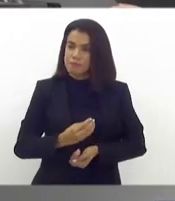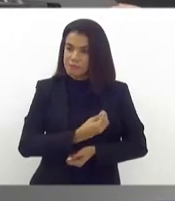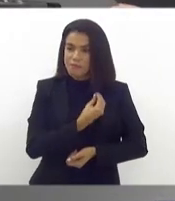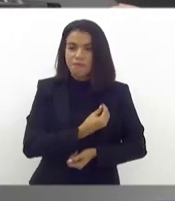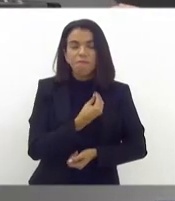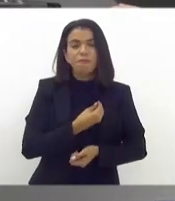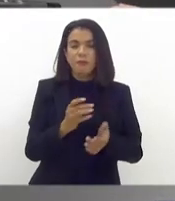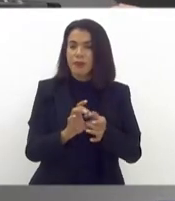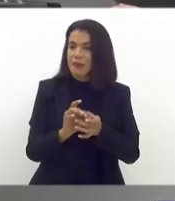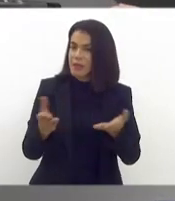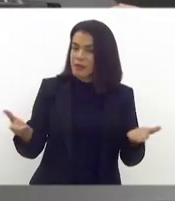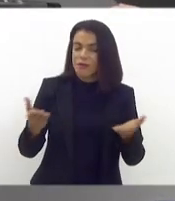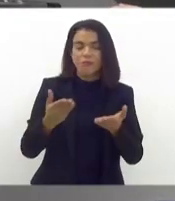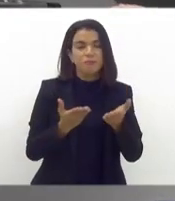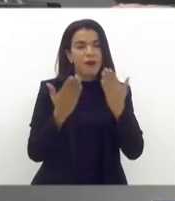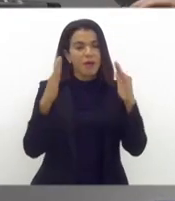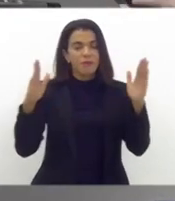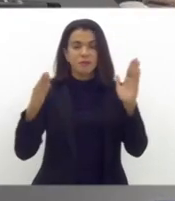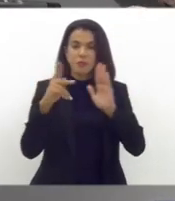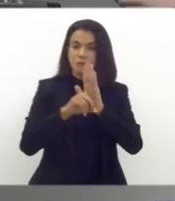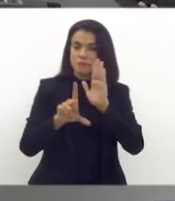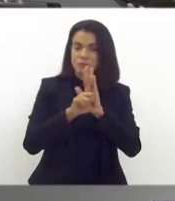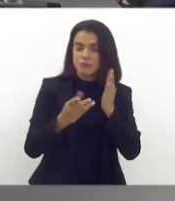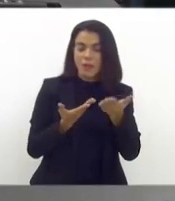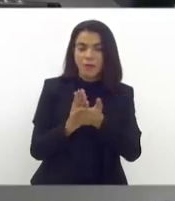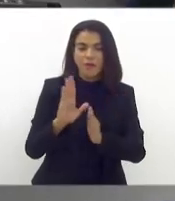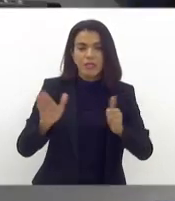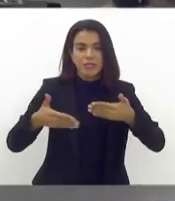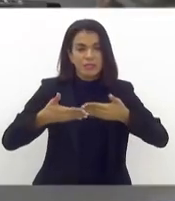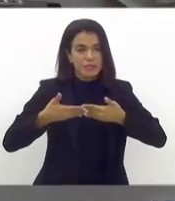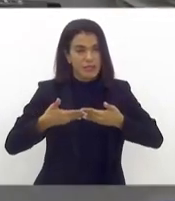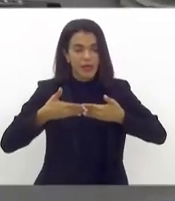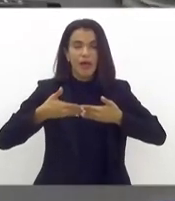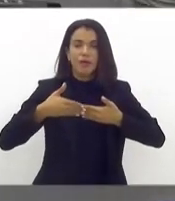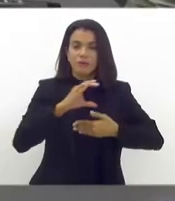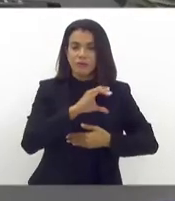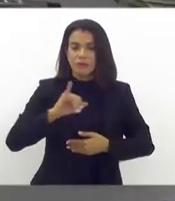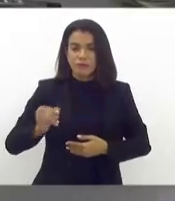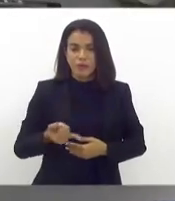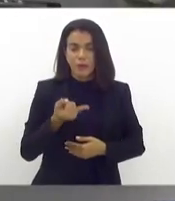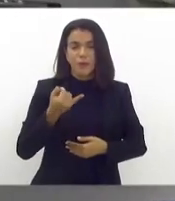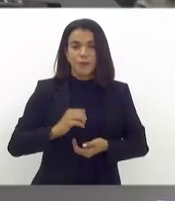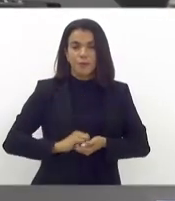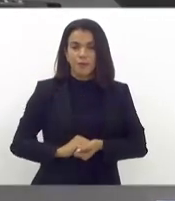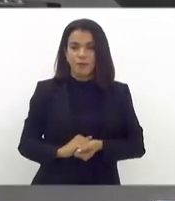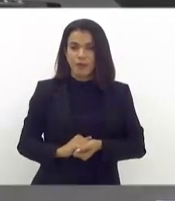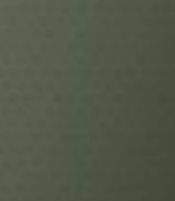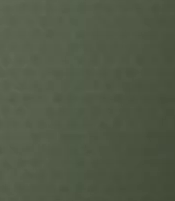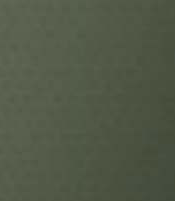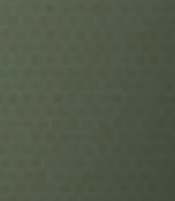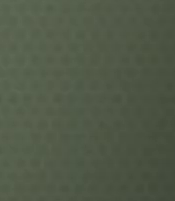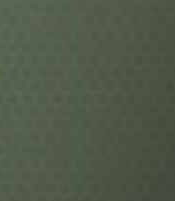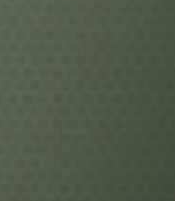quando queira. Parabéns pelo projeto aprovado. Obrigado a todos. Está encerrada a sessão. Fiquem com Deus. Até alguns minutos no Colégio de Líderes.